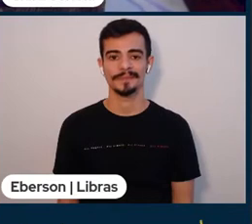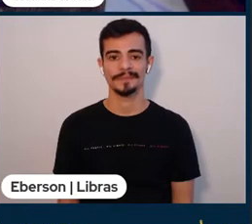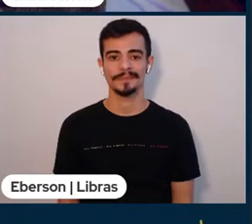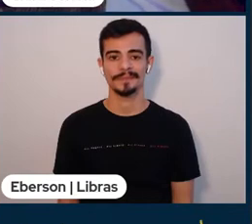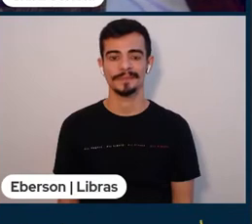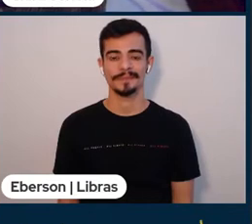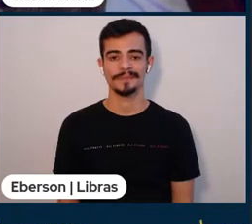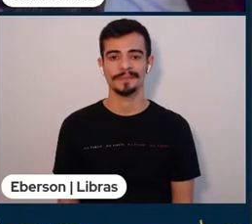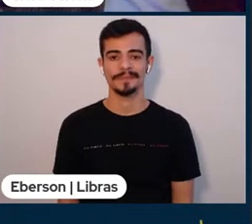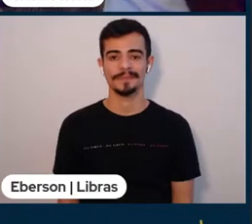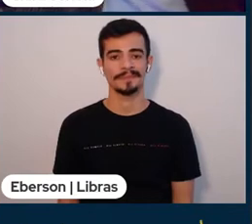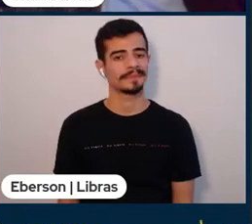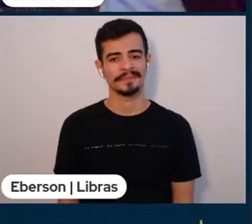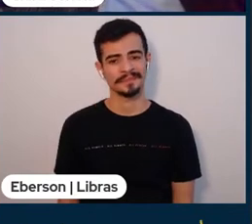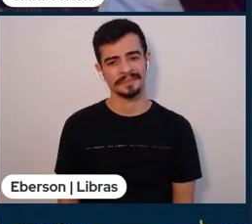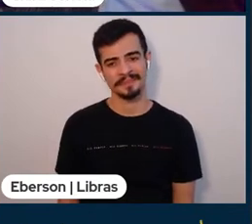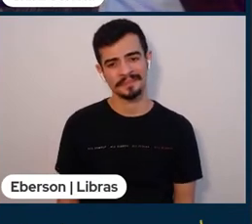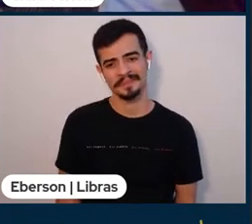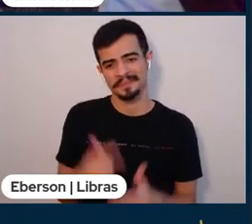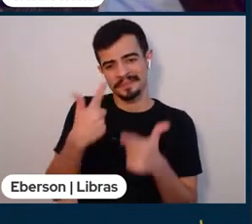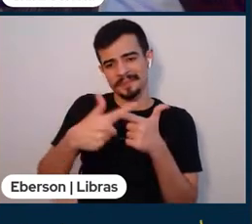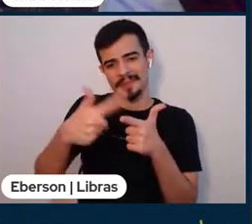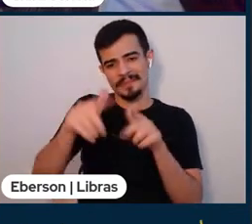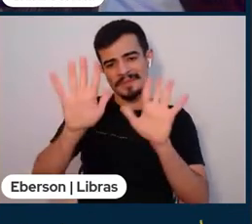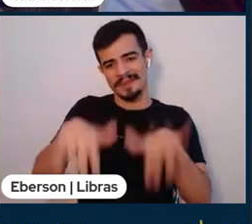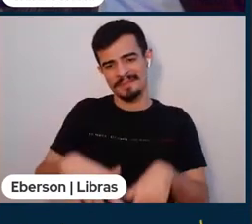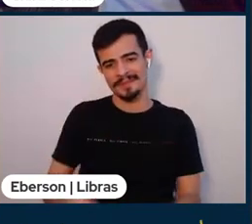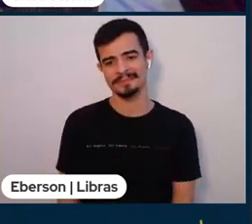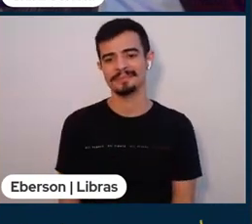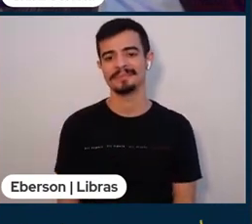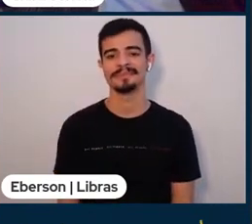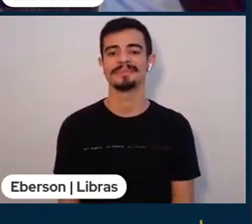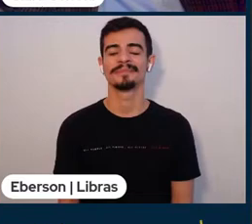É isso, sem problemas. Sem problemas.